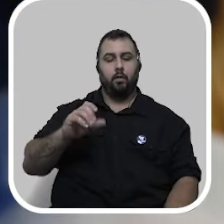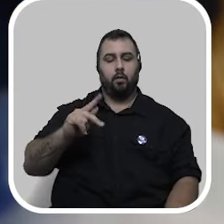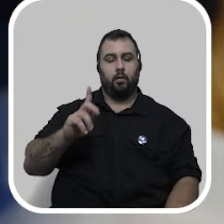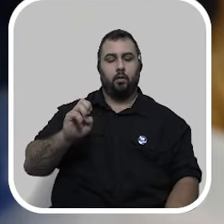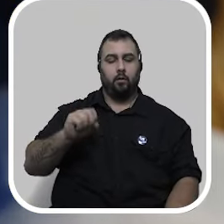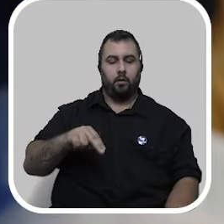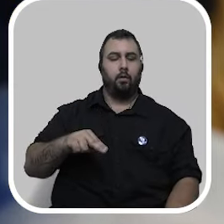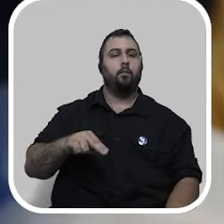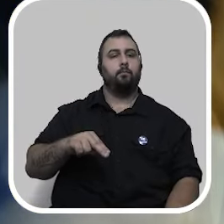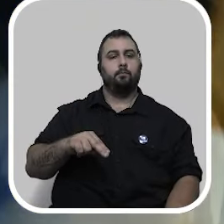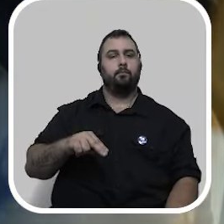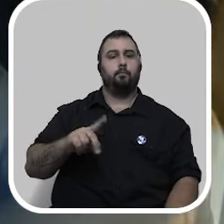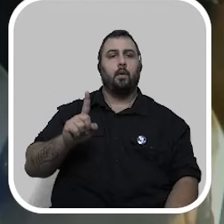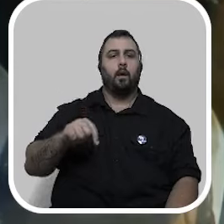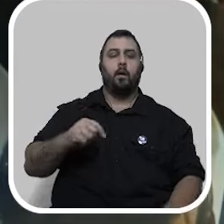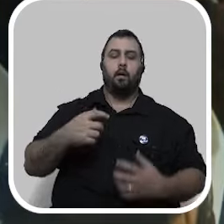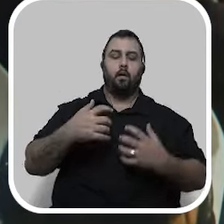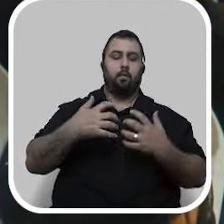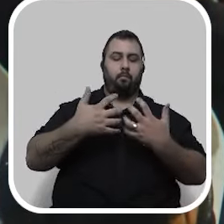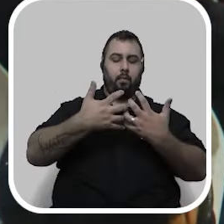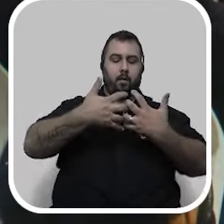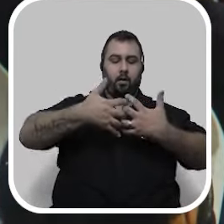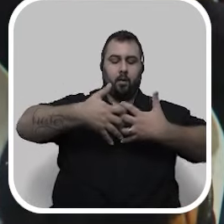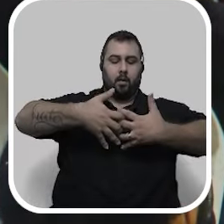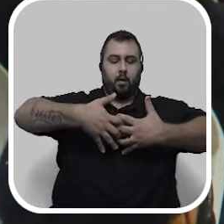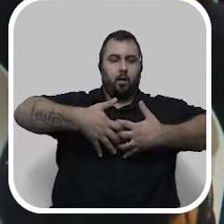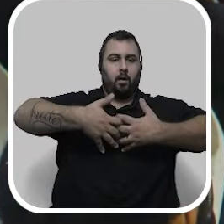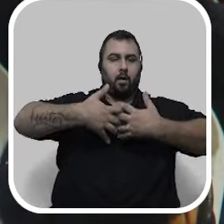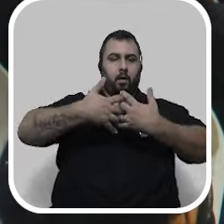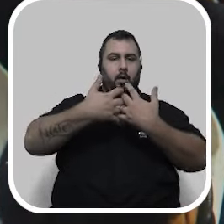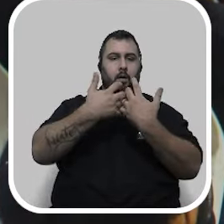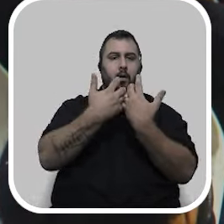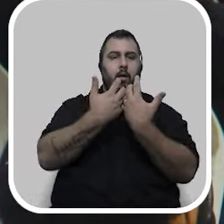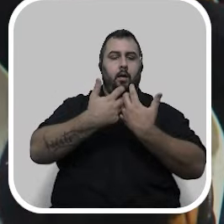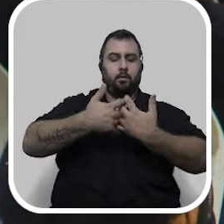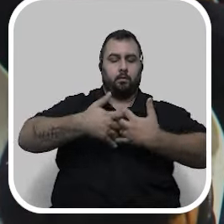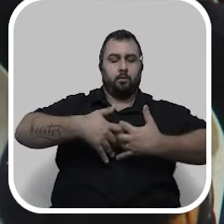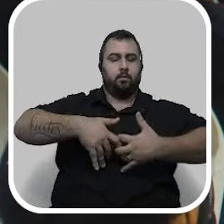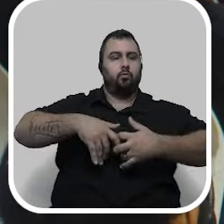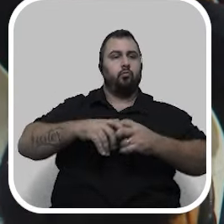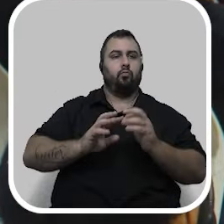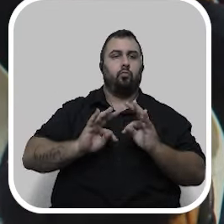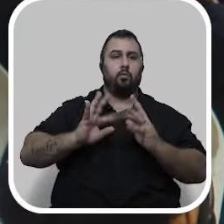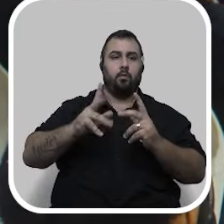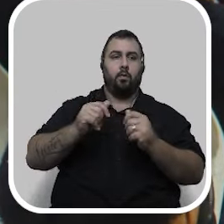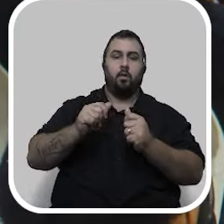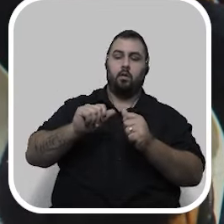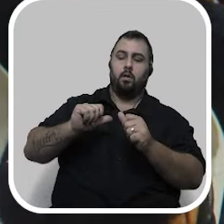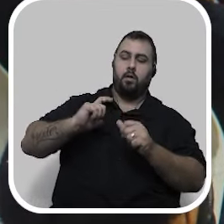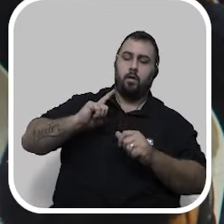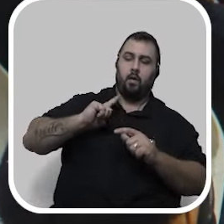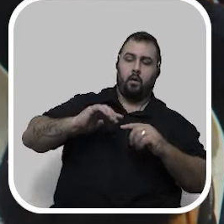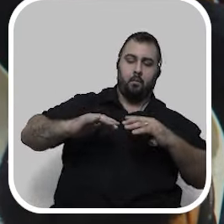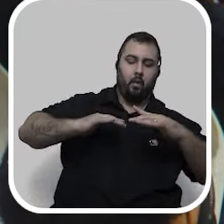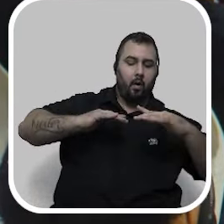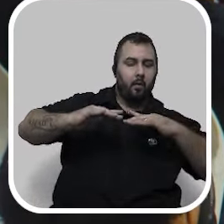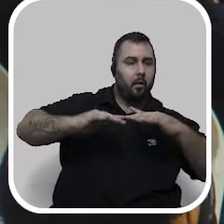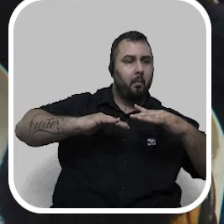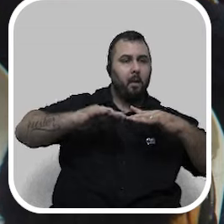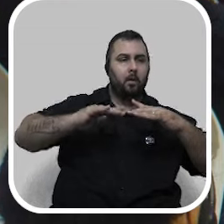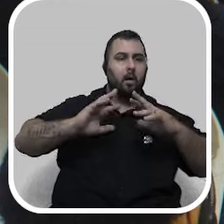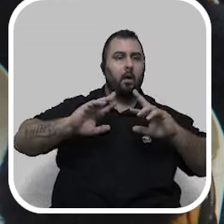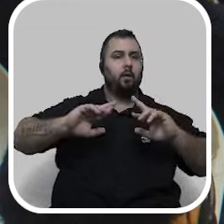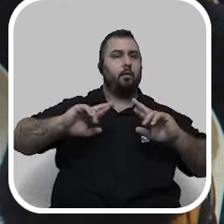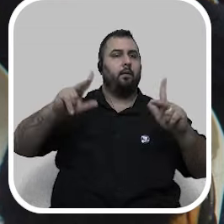automação Então esse tripé que foi o tripé uma gota se faz em oceano que tinha um movimento completamente